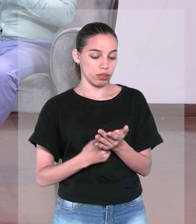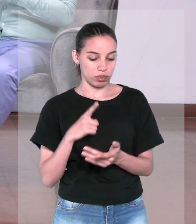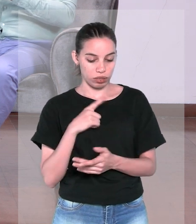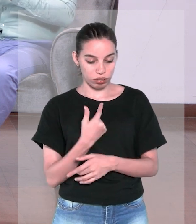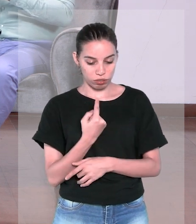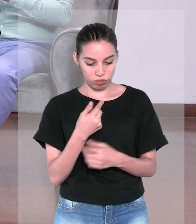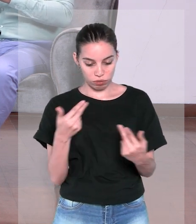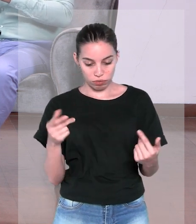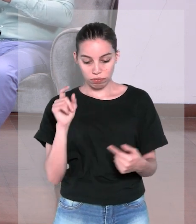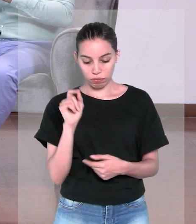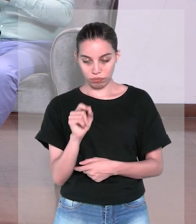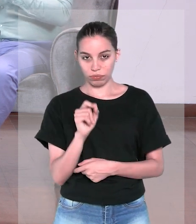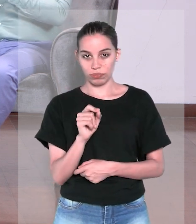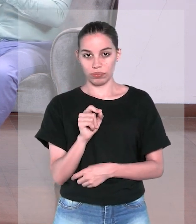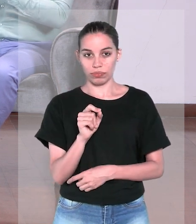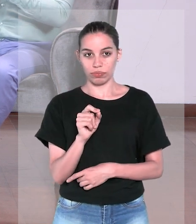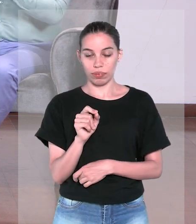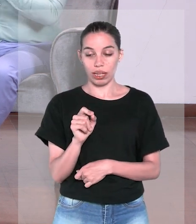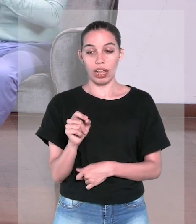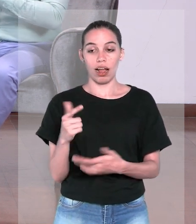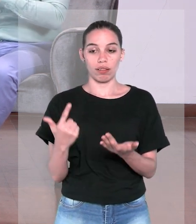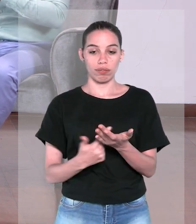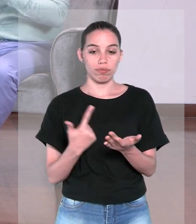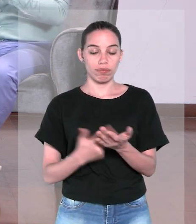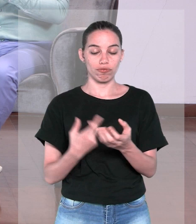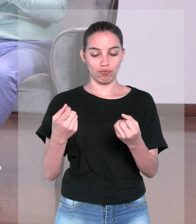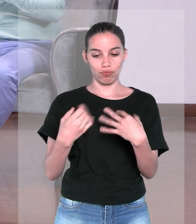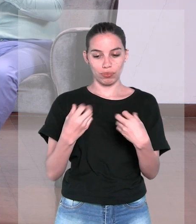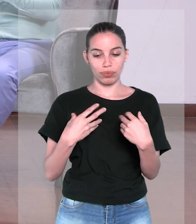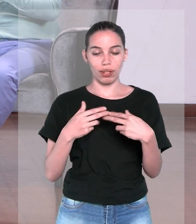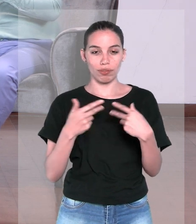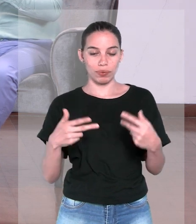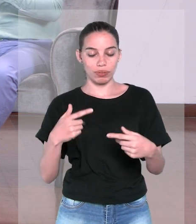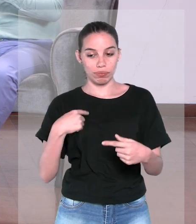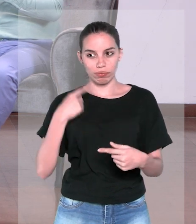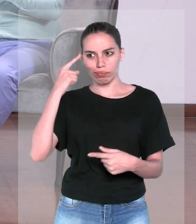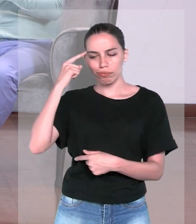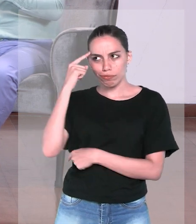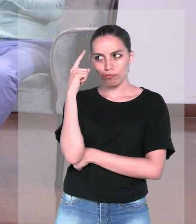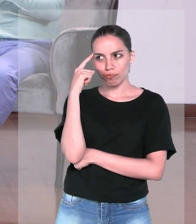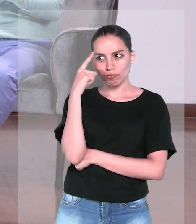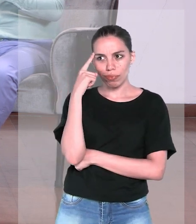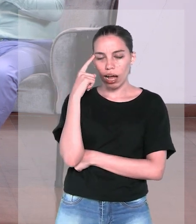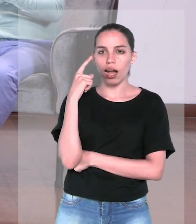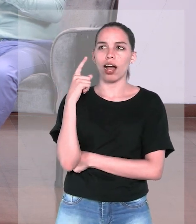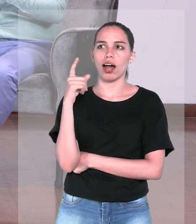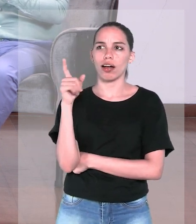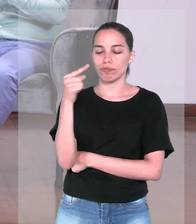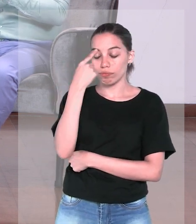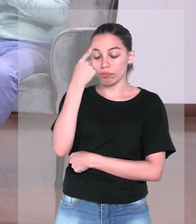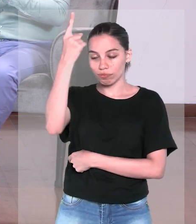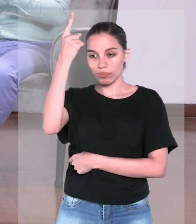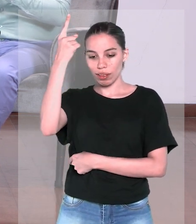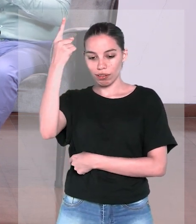às vezes, insurgente, né? Quer dizer, surge aquilo e você é tomado. Então, a minha ficção foi